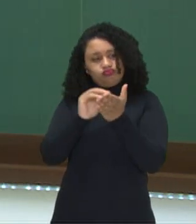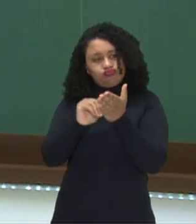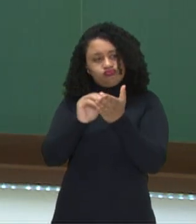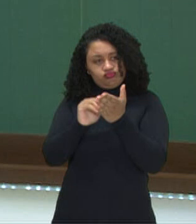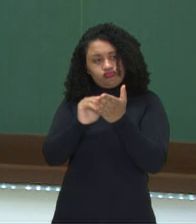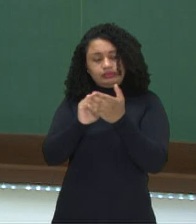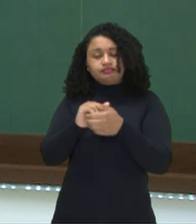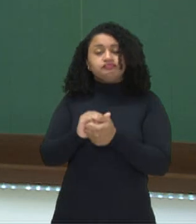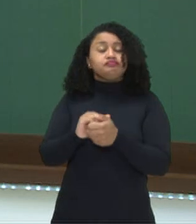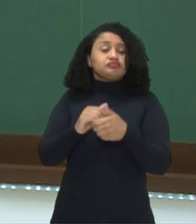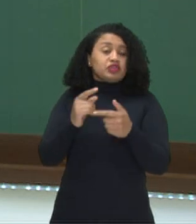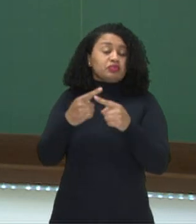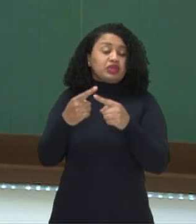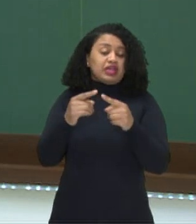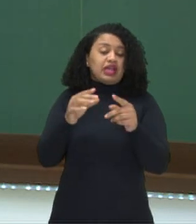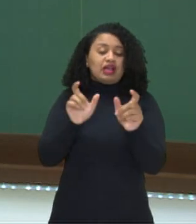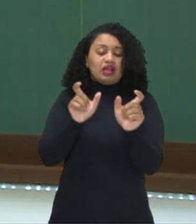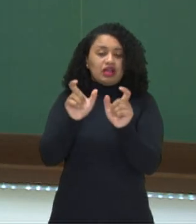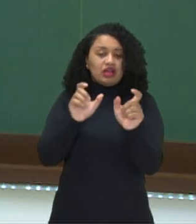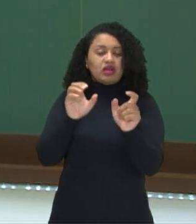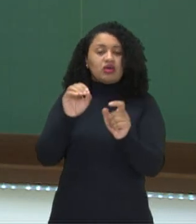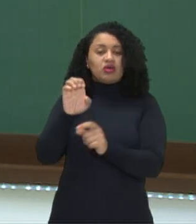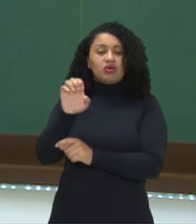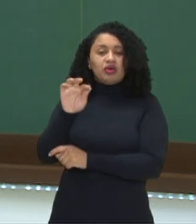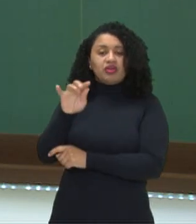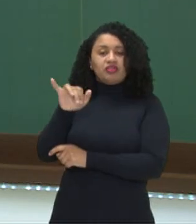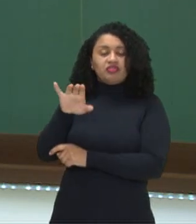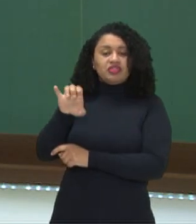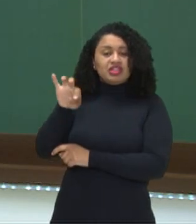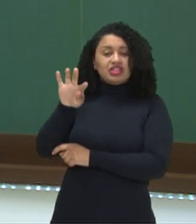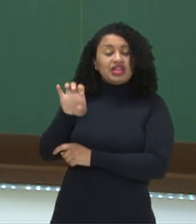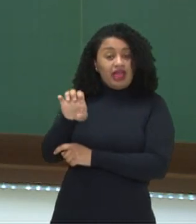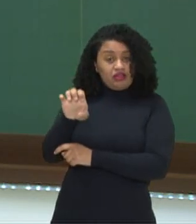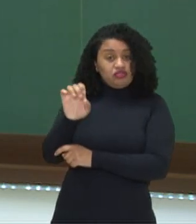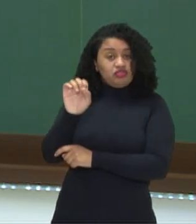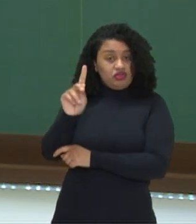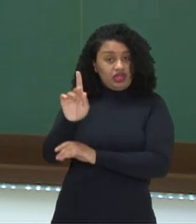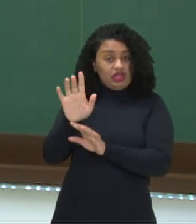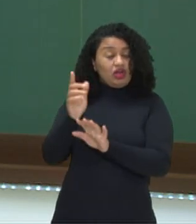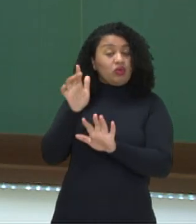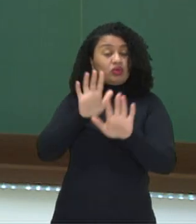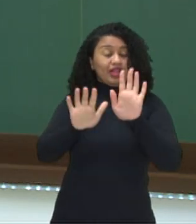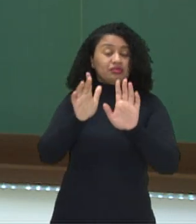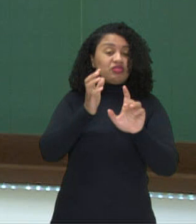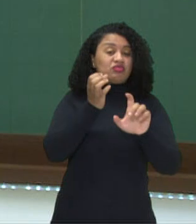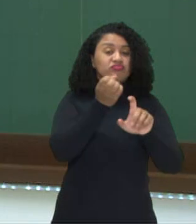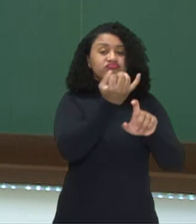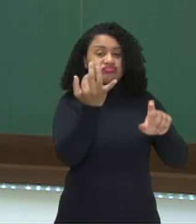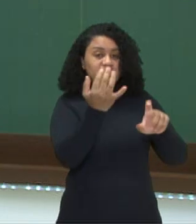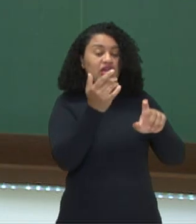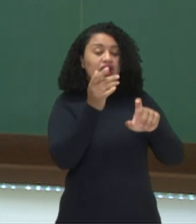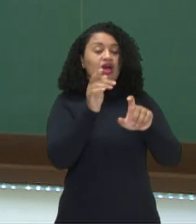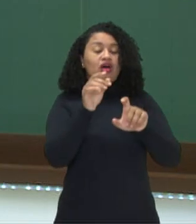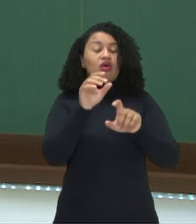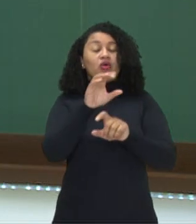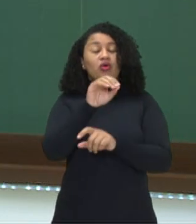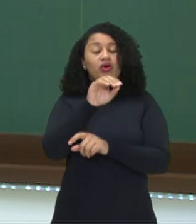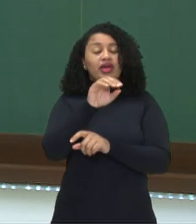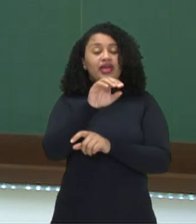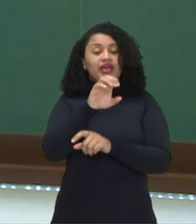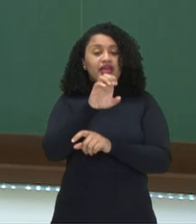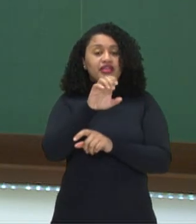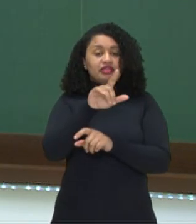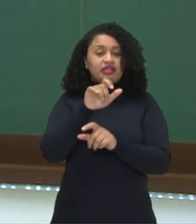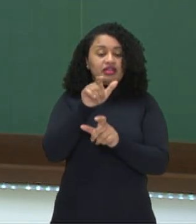coeficientes, certo? Não confunda coeficiente com expoente, pelo amor. Coeficiente está na frente, expoente é o numerinho que